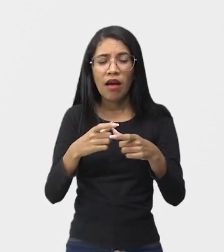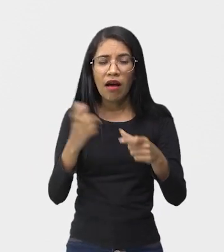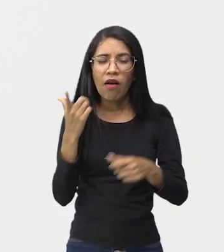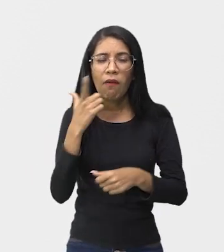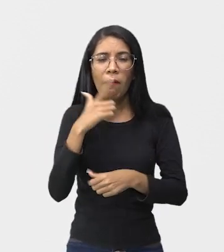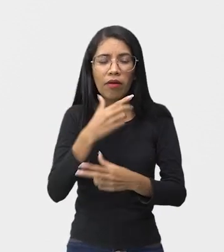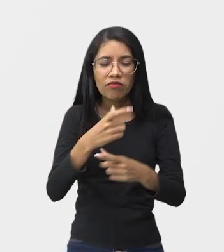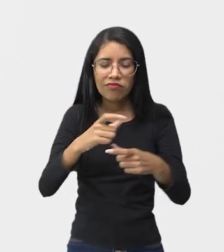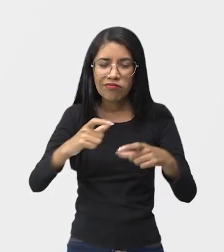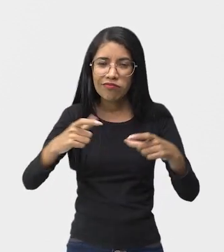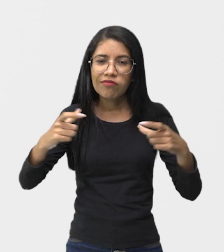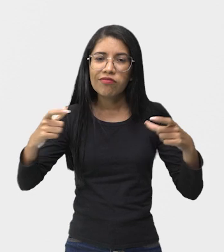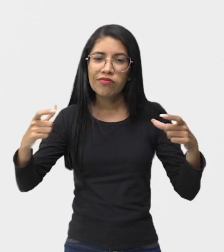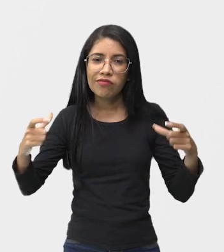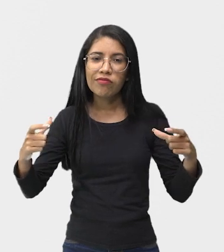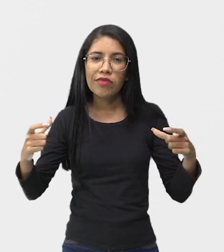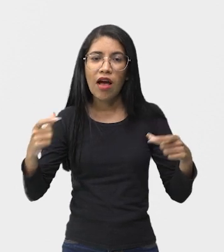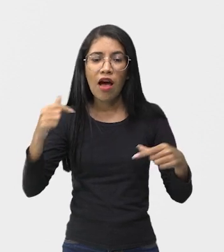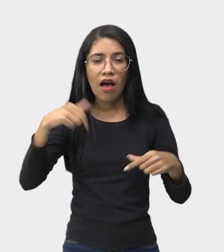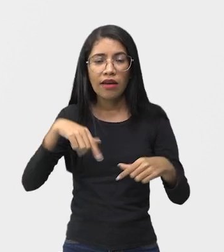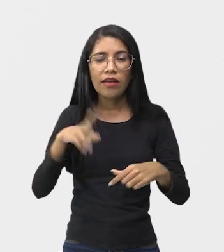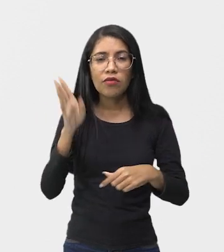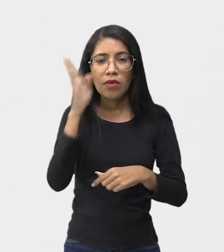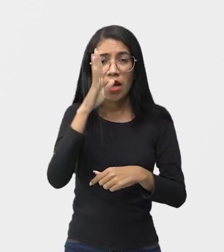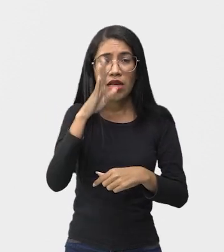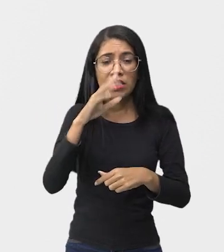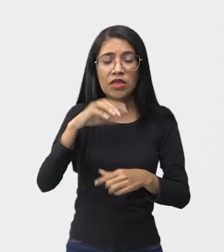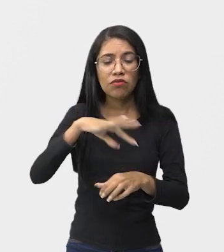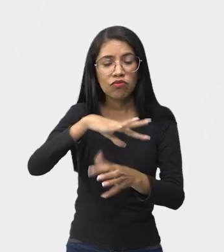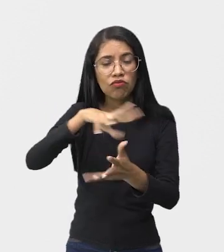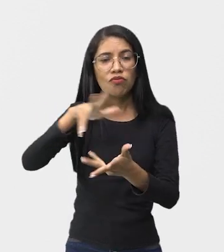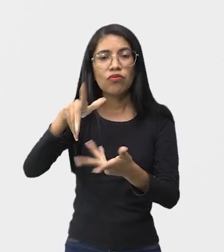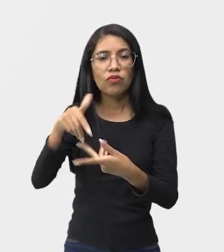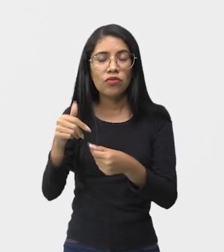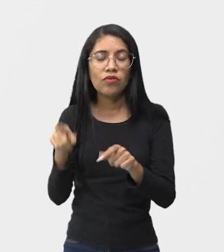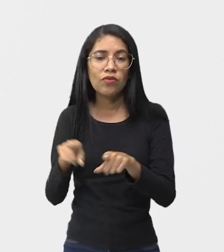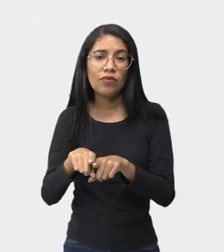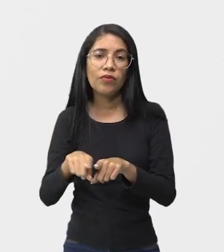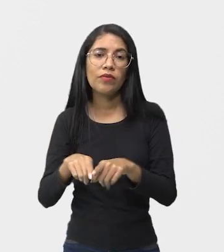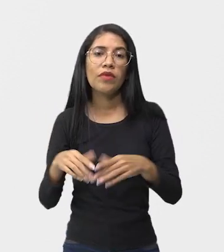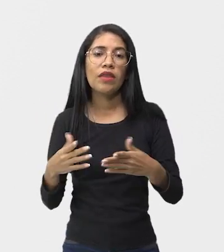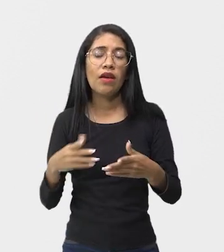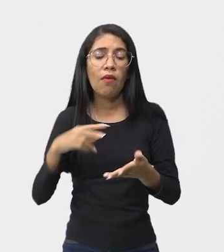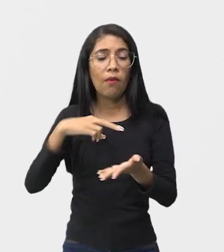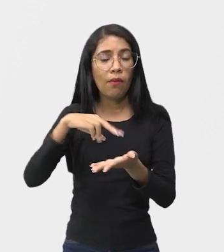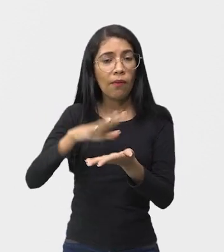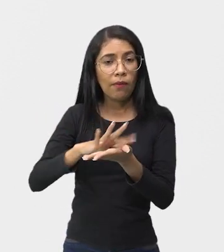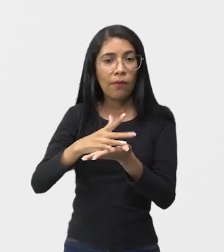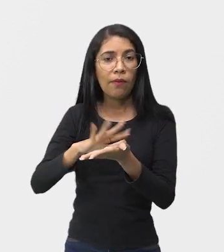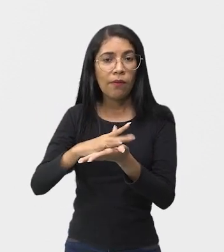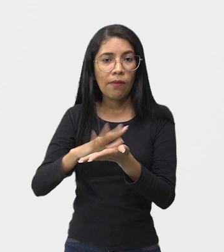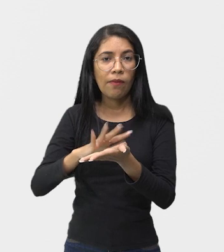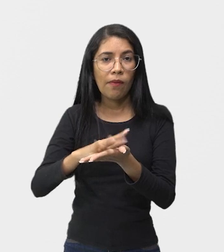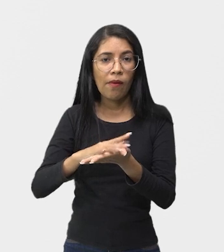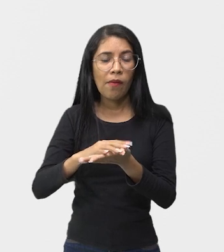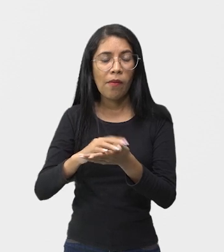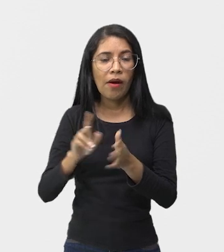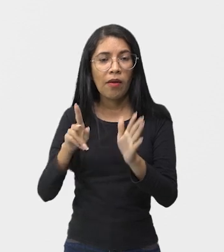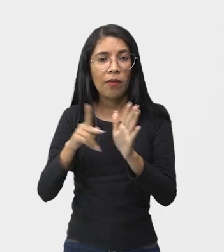seu espaço cada vez mais, não só no Brasil, mas no mundo. O samba é uma dança de salão